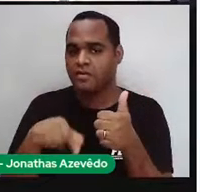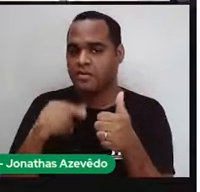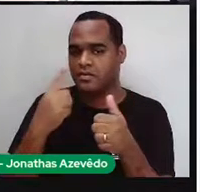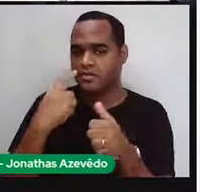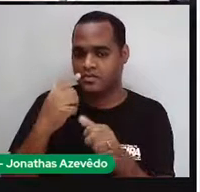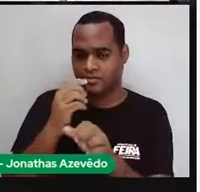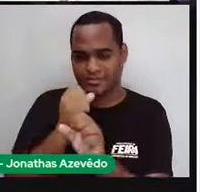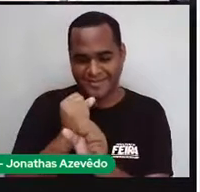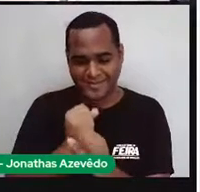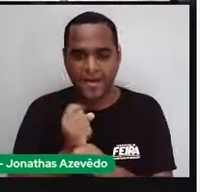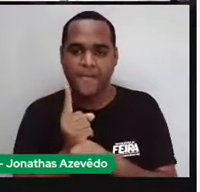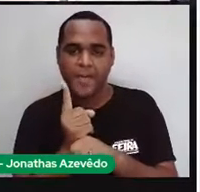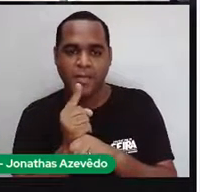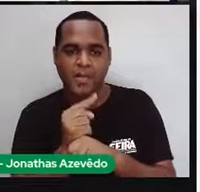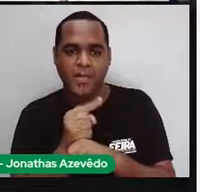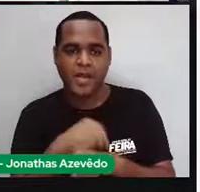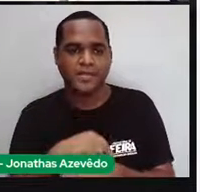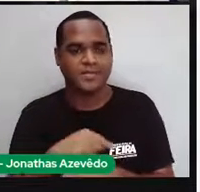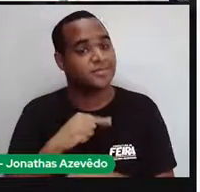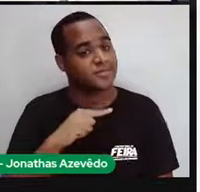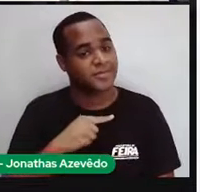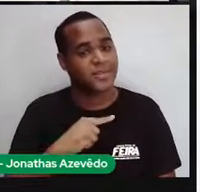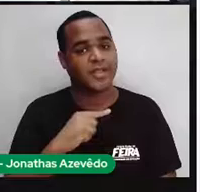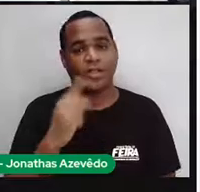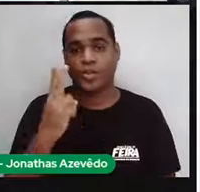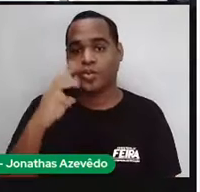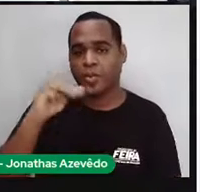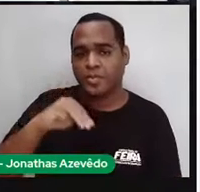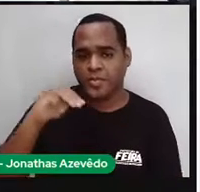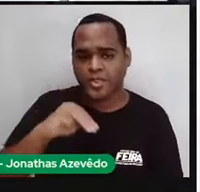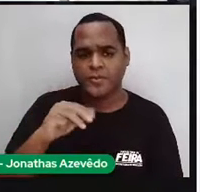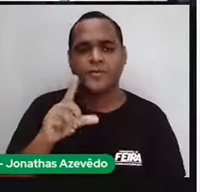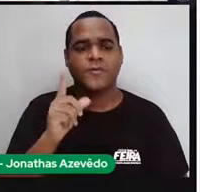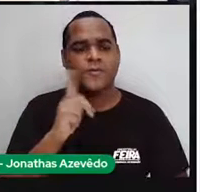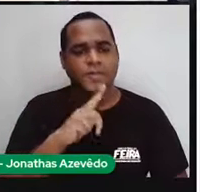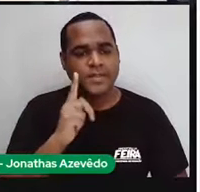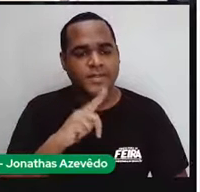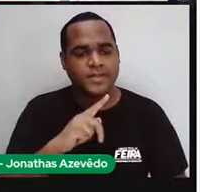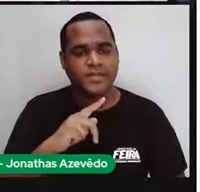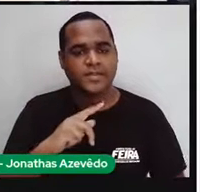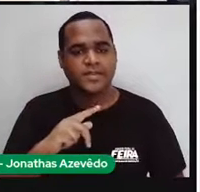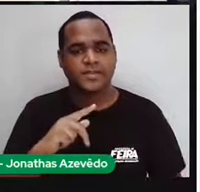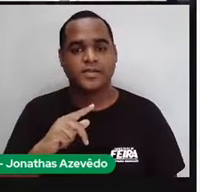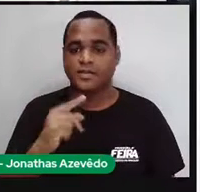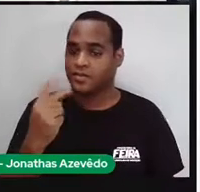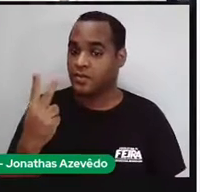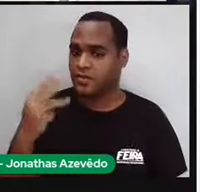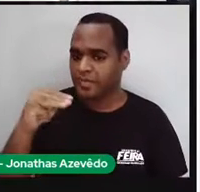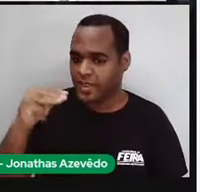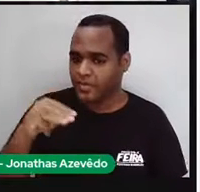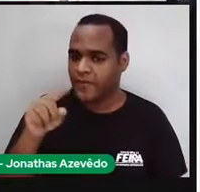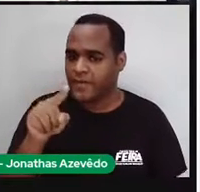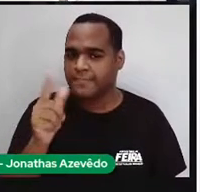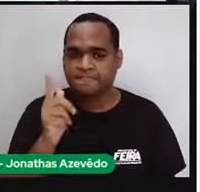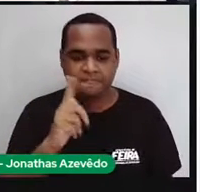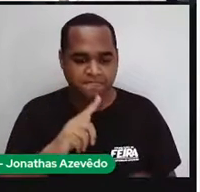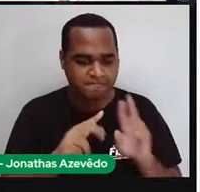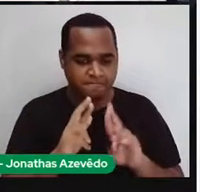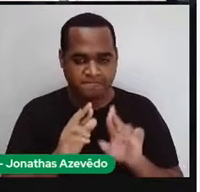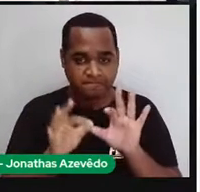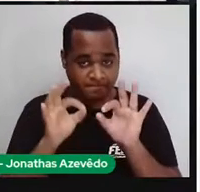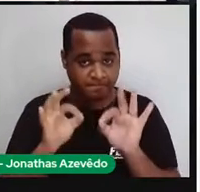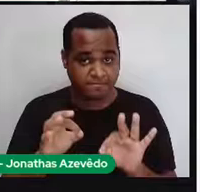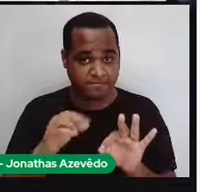então vou te dar aqui dois minutinhos dois minutinhos para você fazer